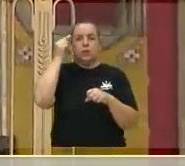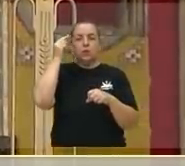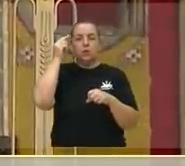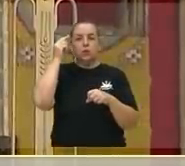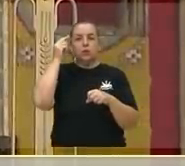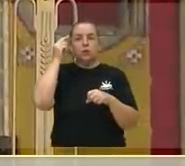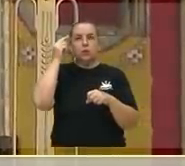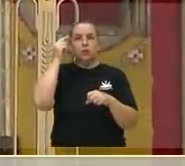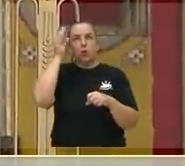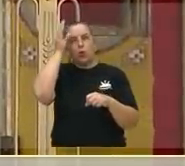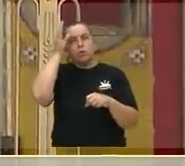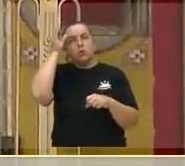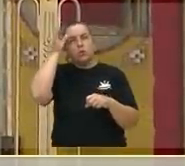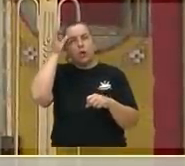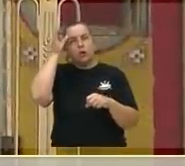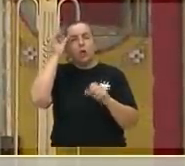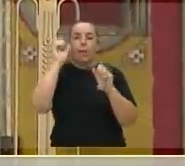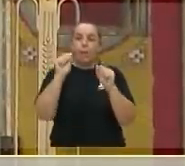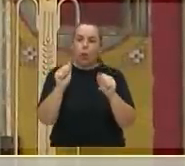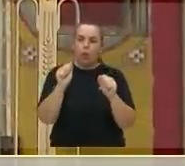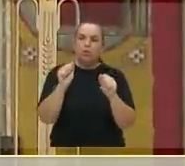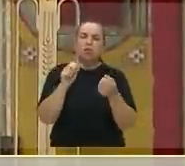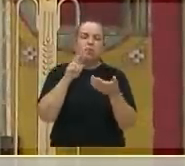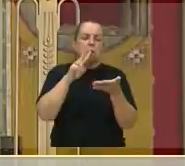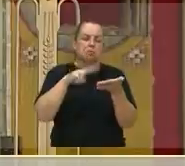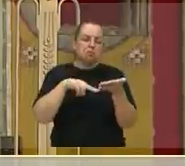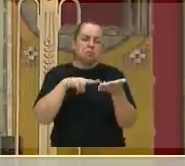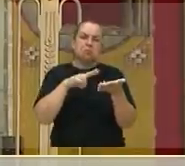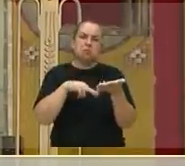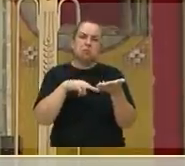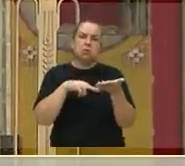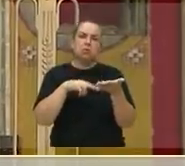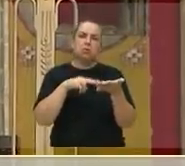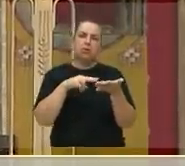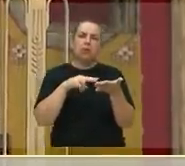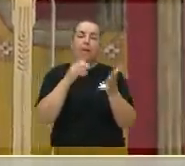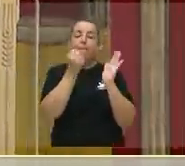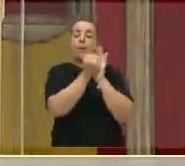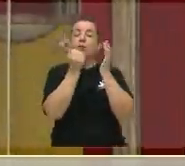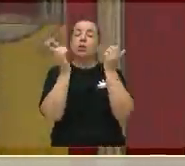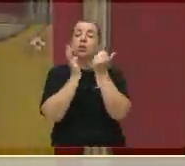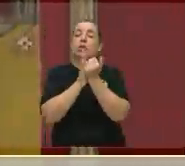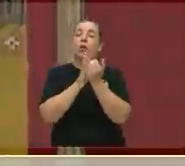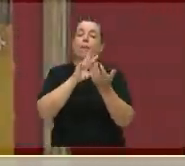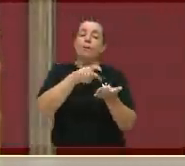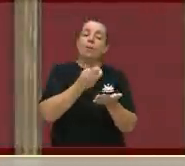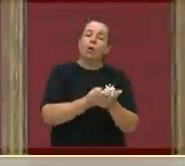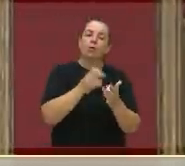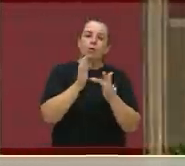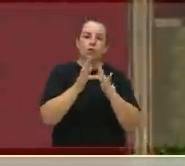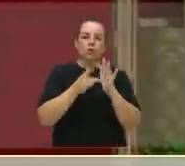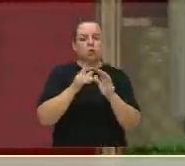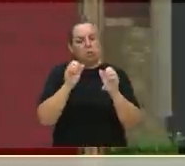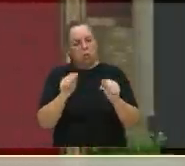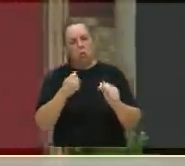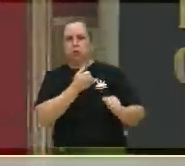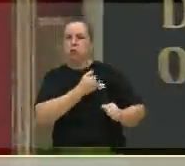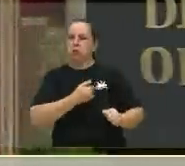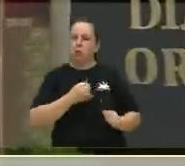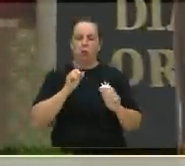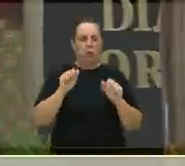paixão pode ser joão ou outro e depois seguir em